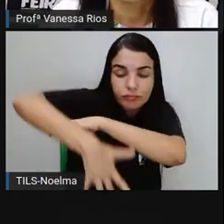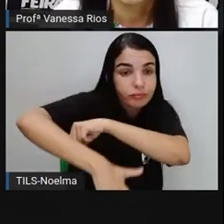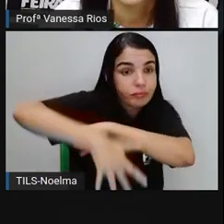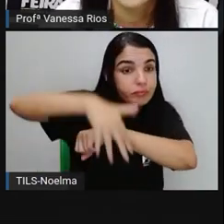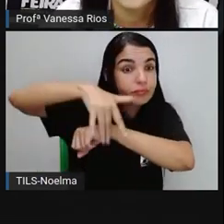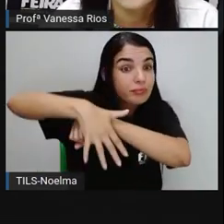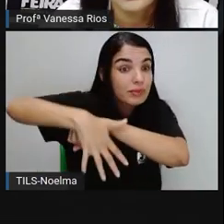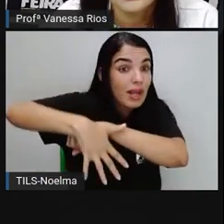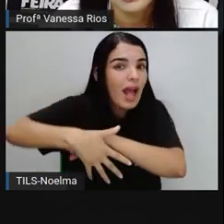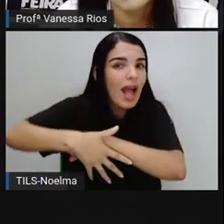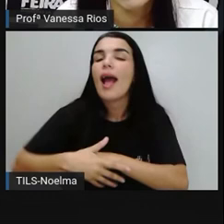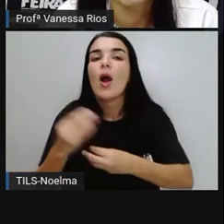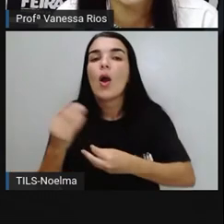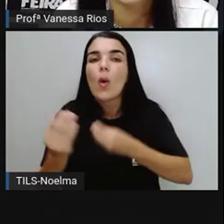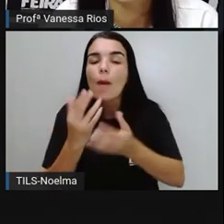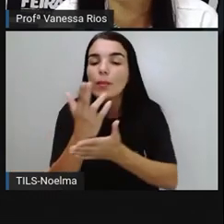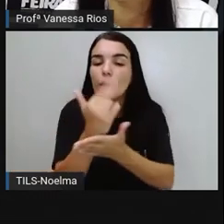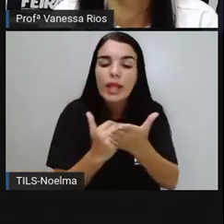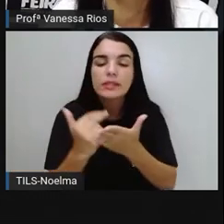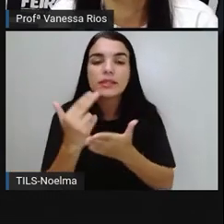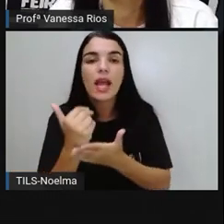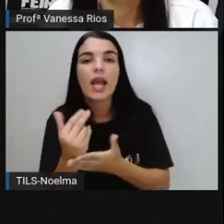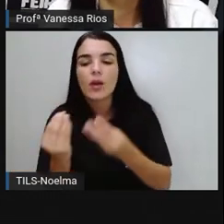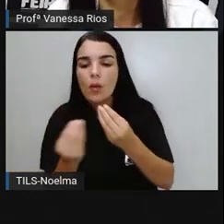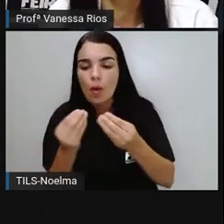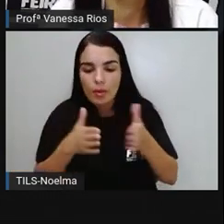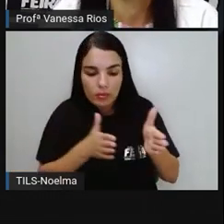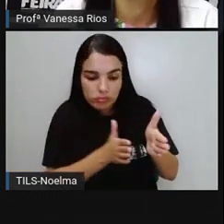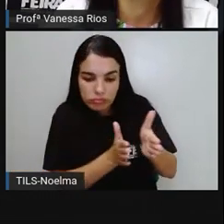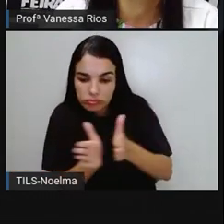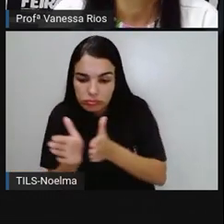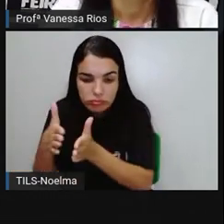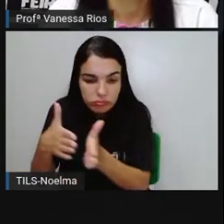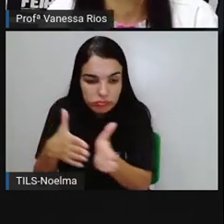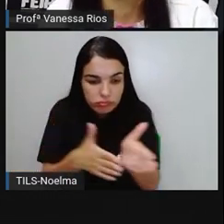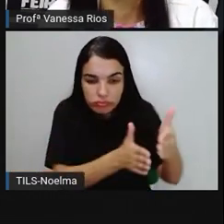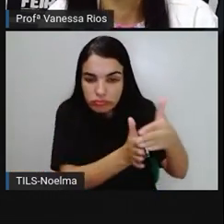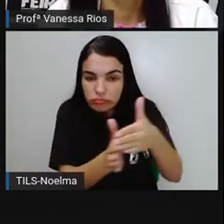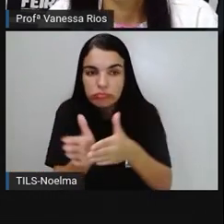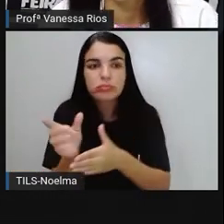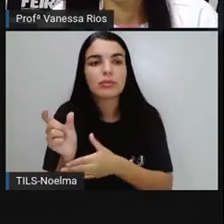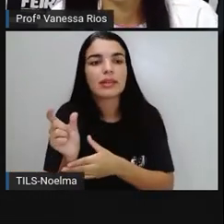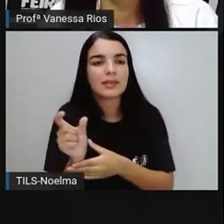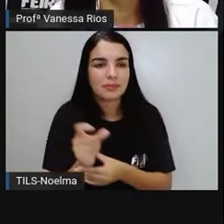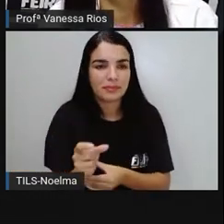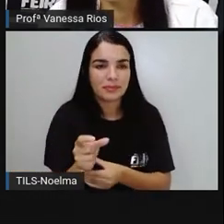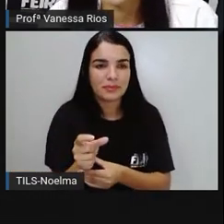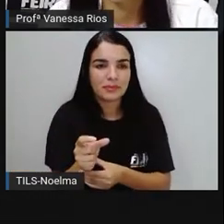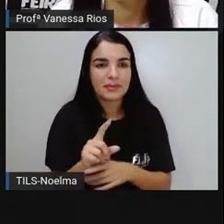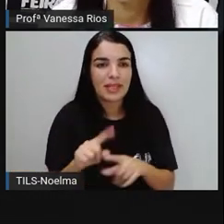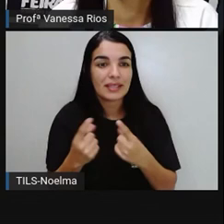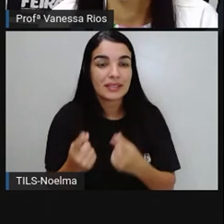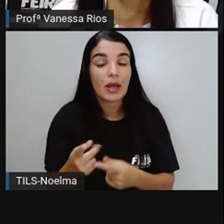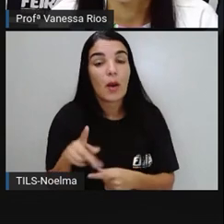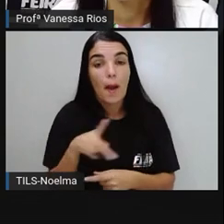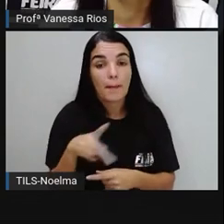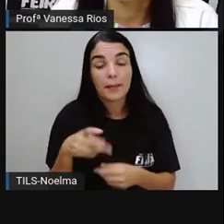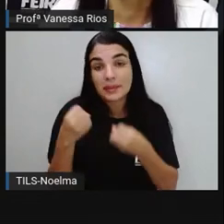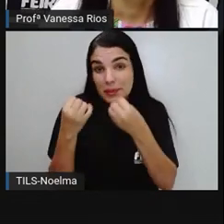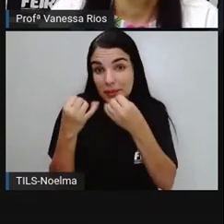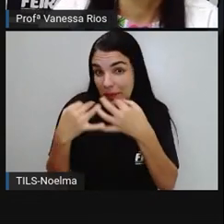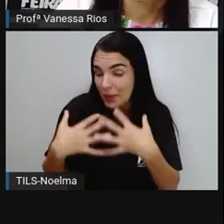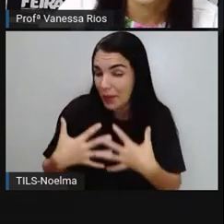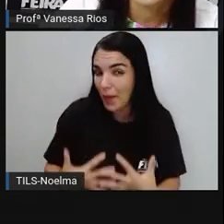a forma de orientação e movimentação a ser seguida de um percurso pequeno. Como eu disse, os mapas podem